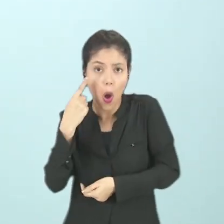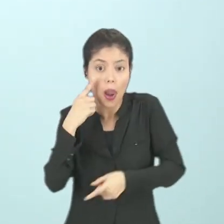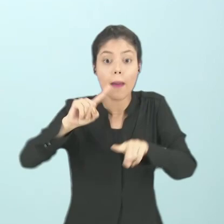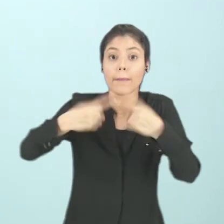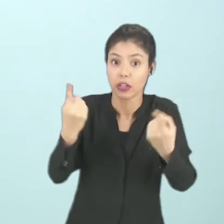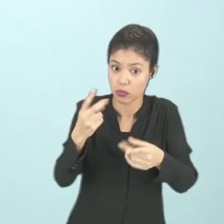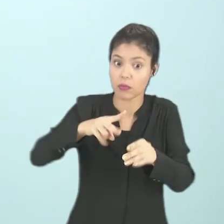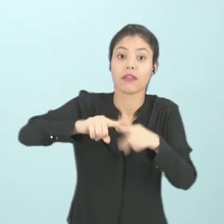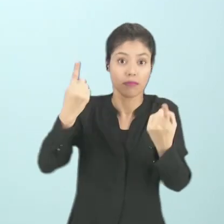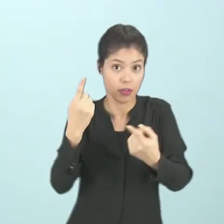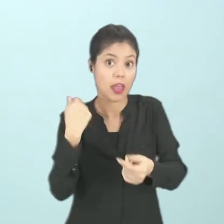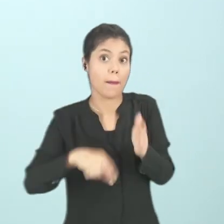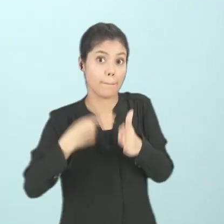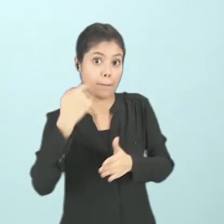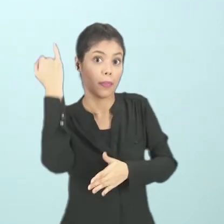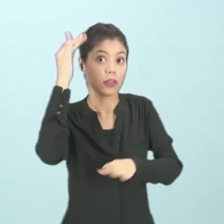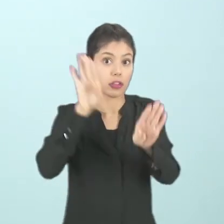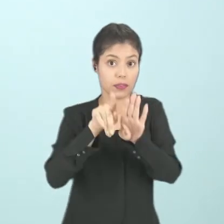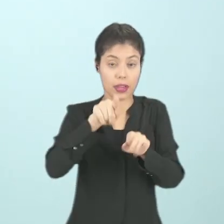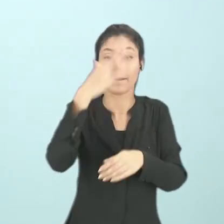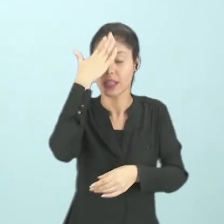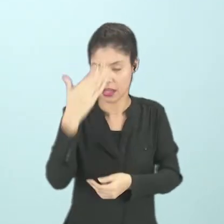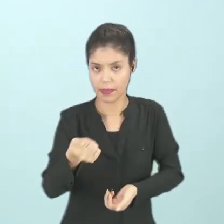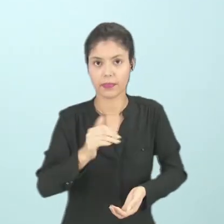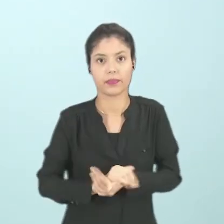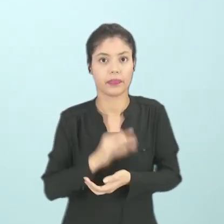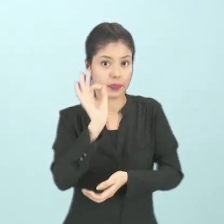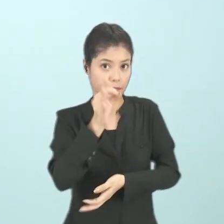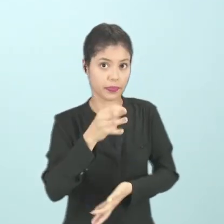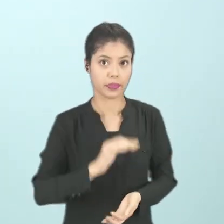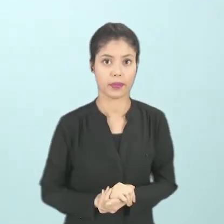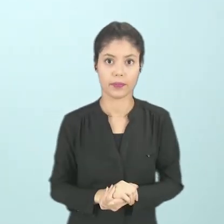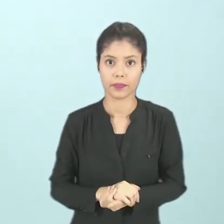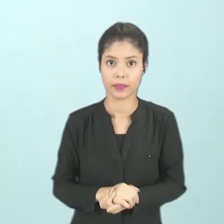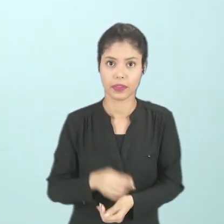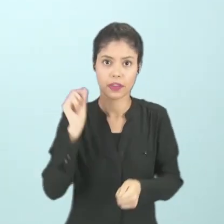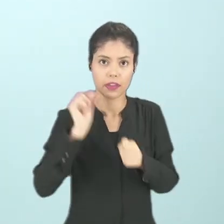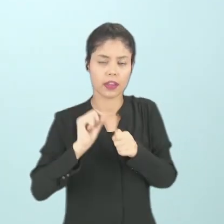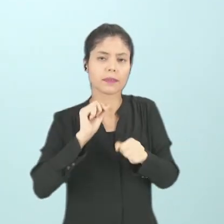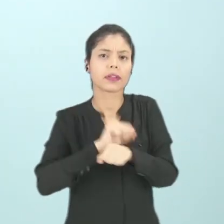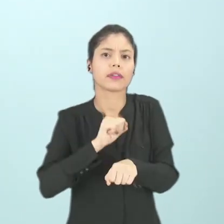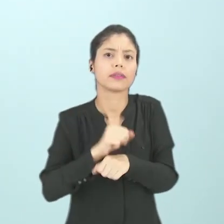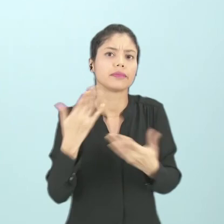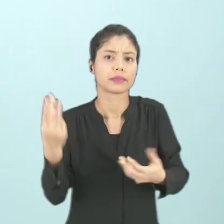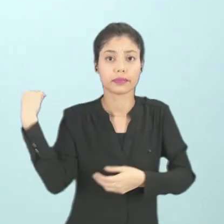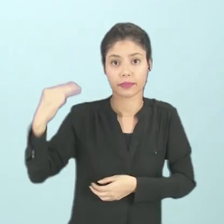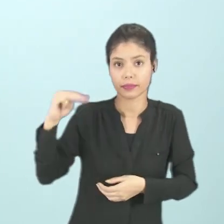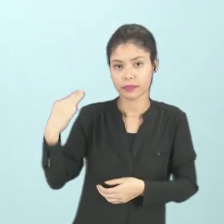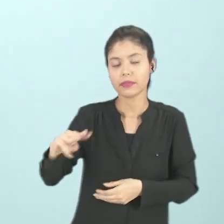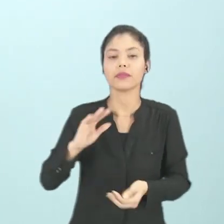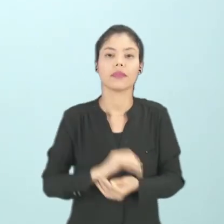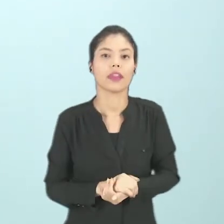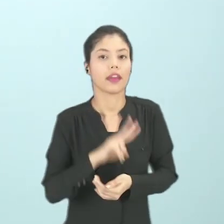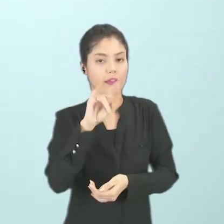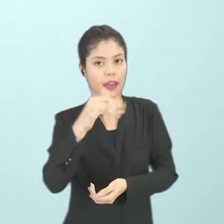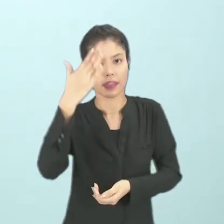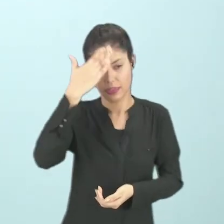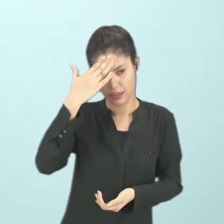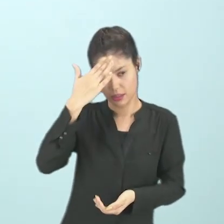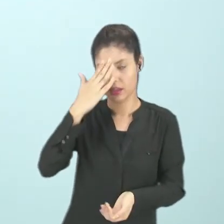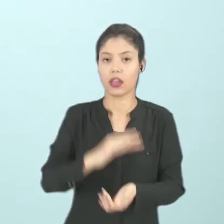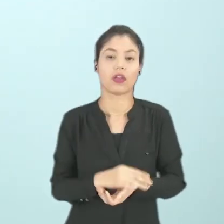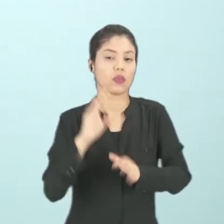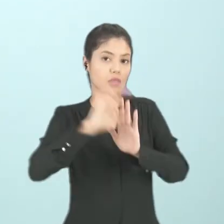de uma vez, é um conteúdo importantíssimo que você tem que saber, certinho? Então, o que você está esperando? A matemática vai fazer você entender